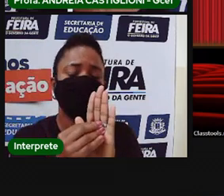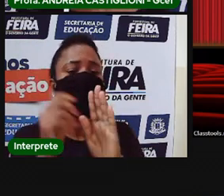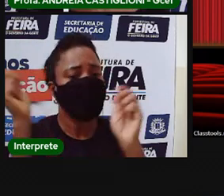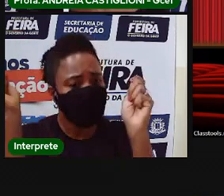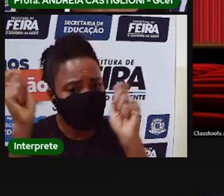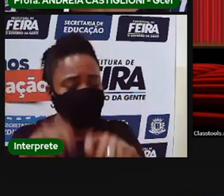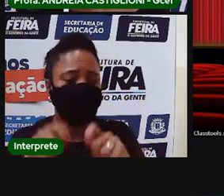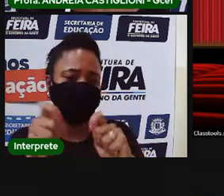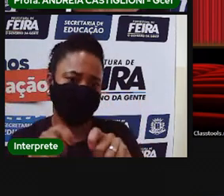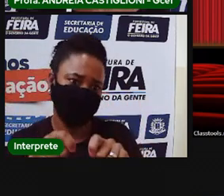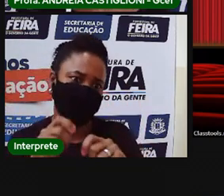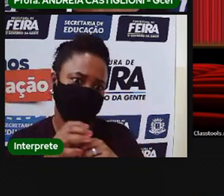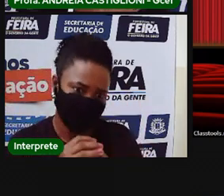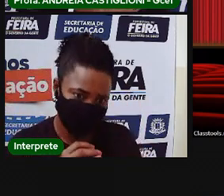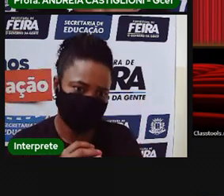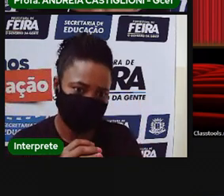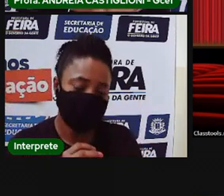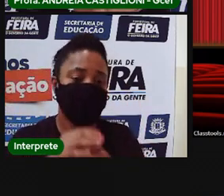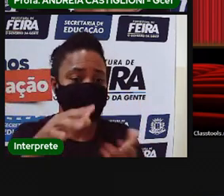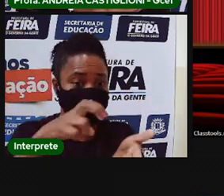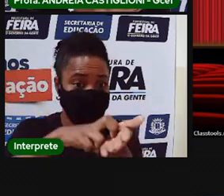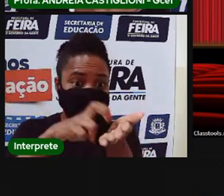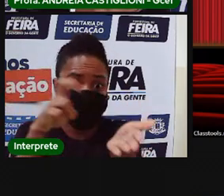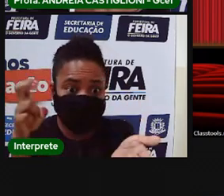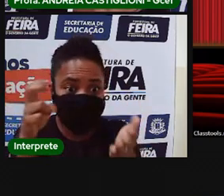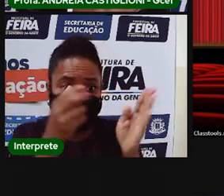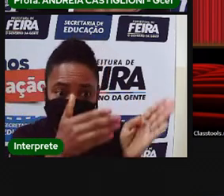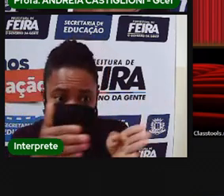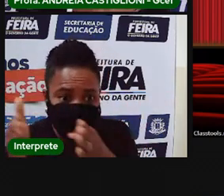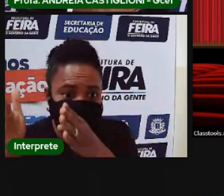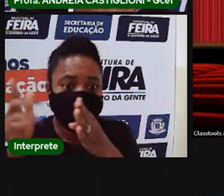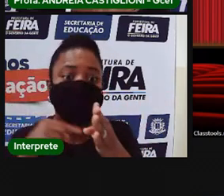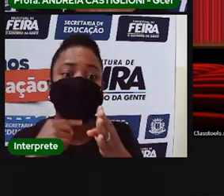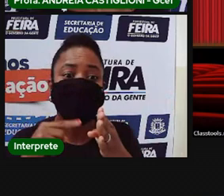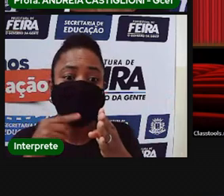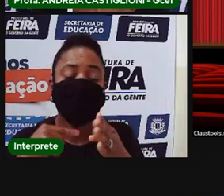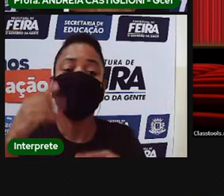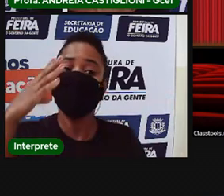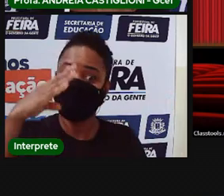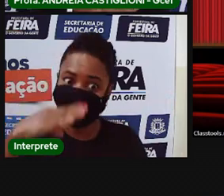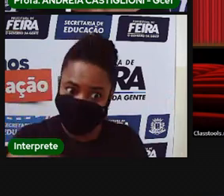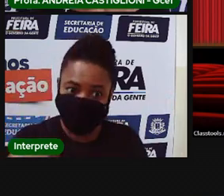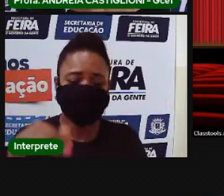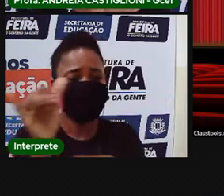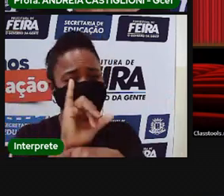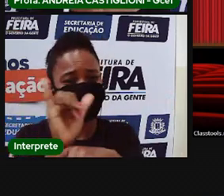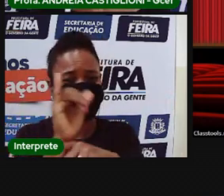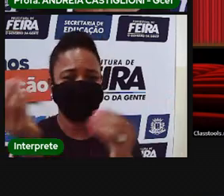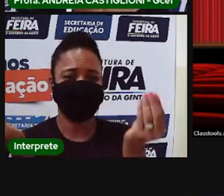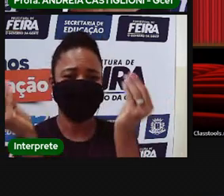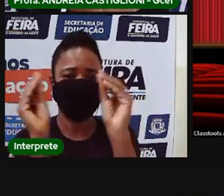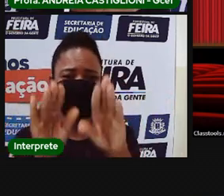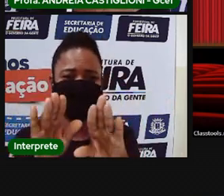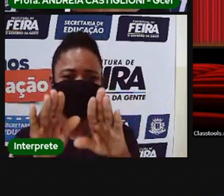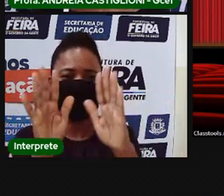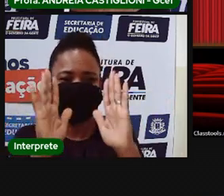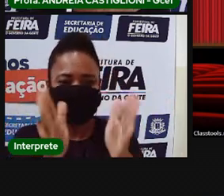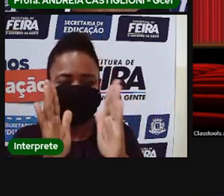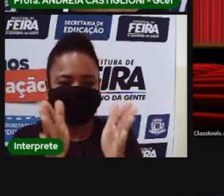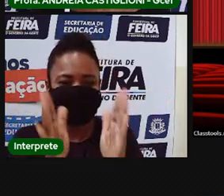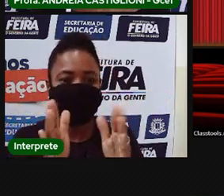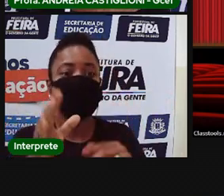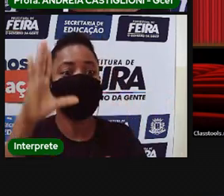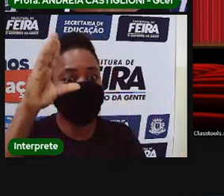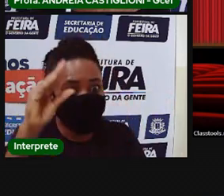estudantes que não puderam estar aqui agora pela manhã, que vão optar por assistir à tarde, vão poder assistir, né? Ou até o pessoal do noturno,